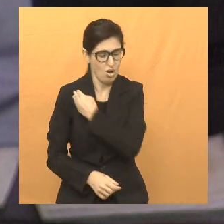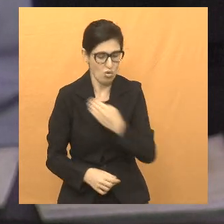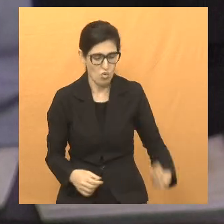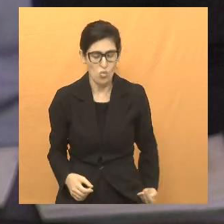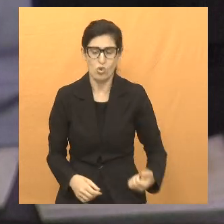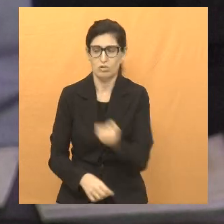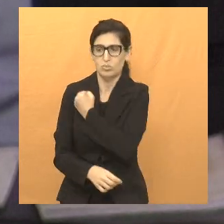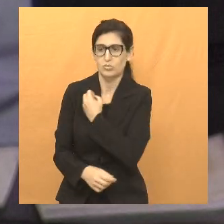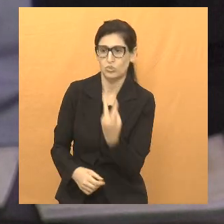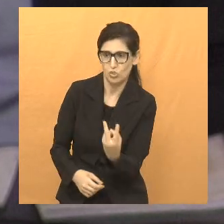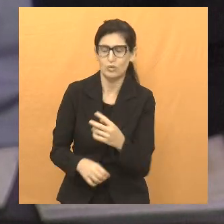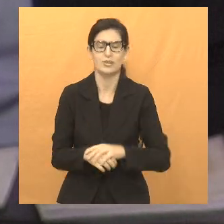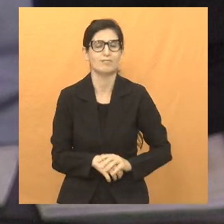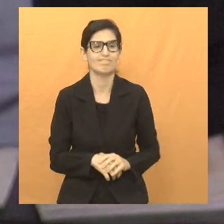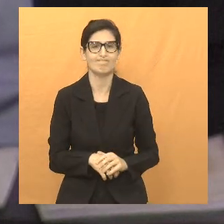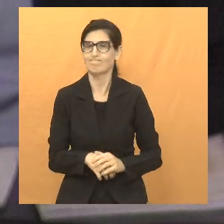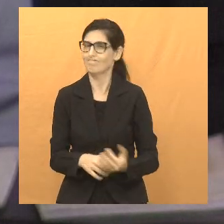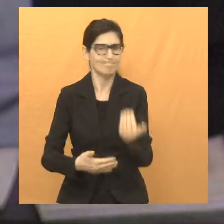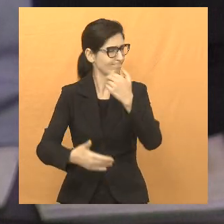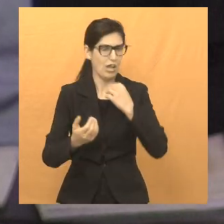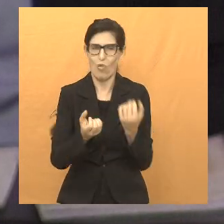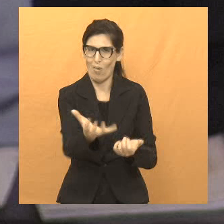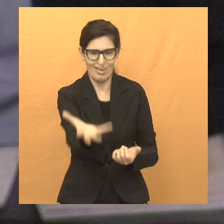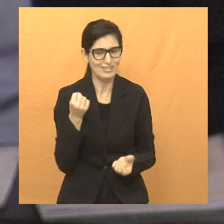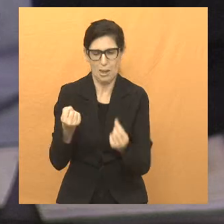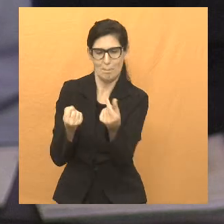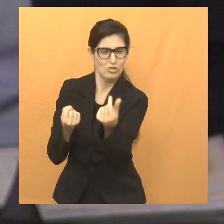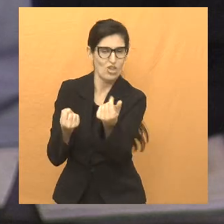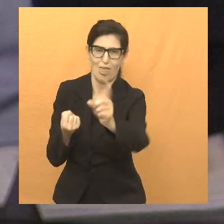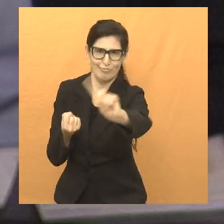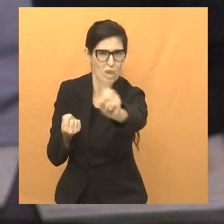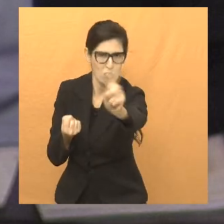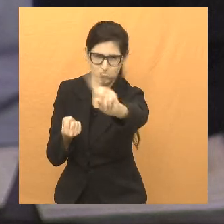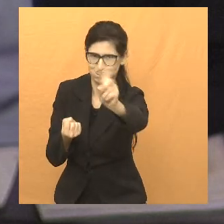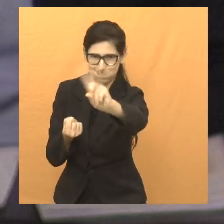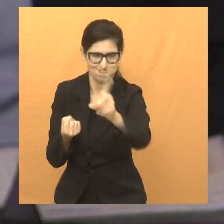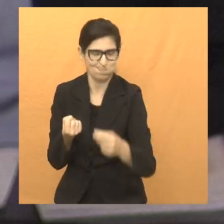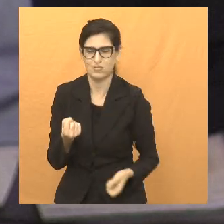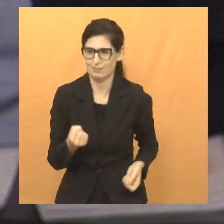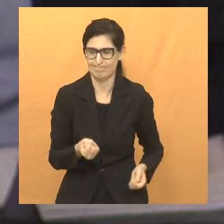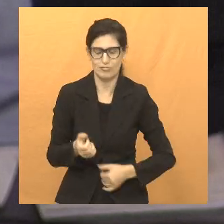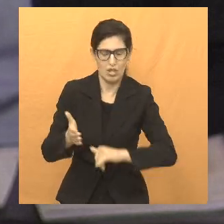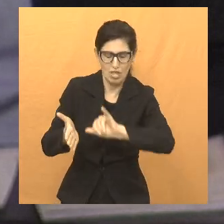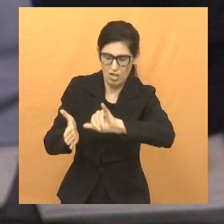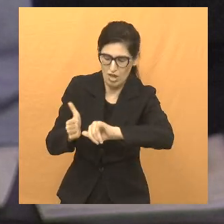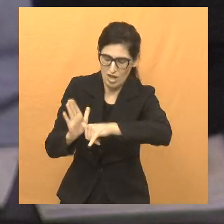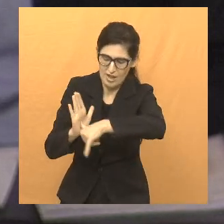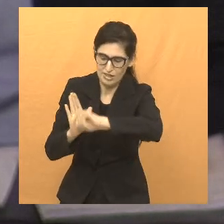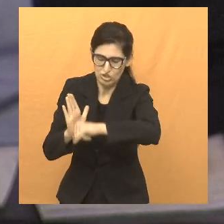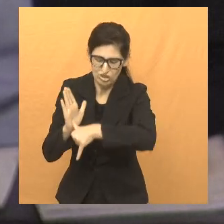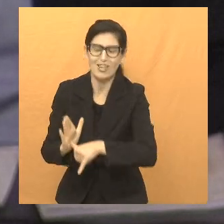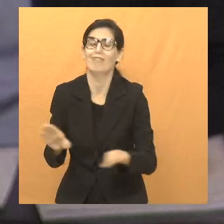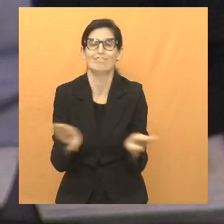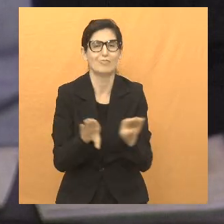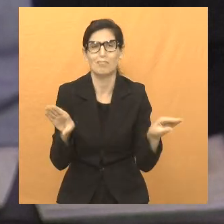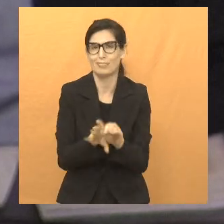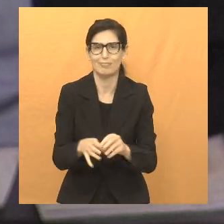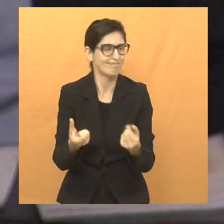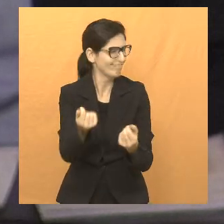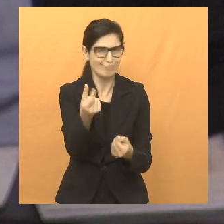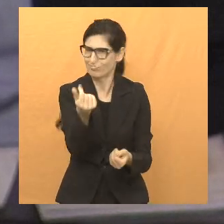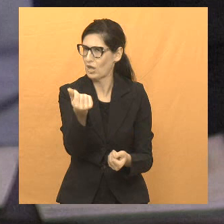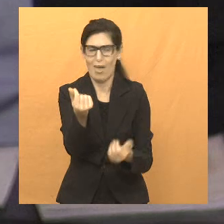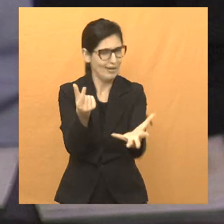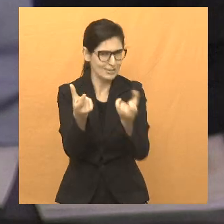não está recebendo verbas para a reposição não está recebendo editais de convocação para os programas Mais Médicos,